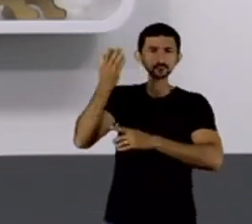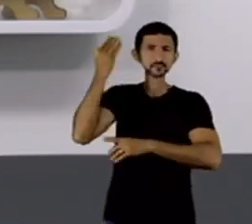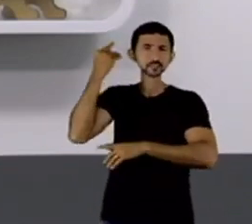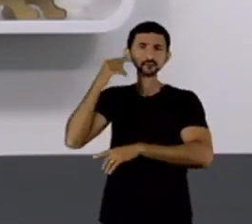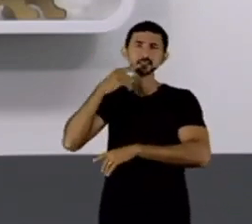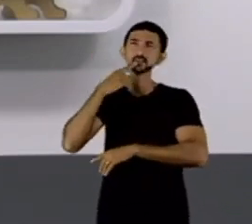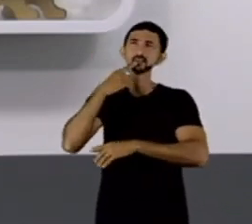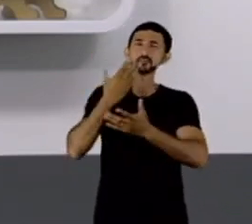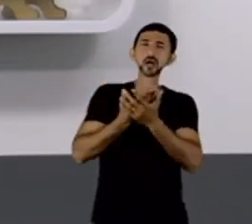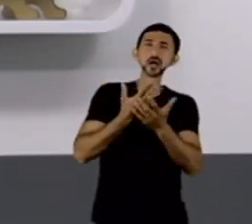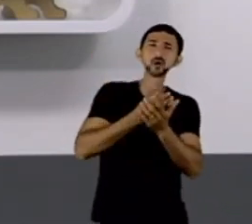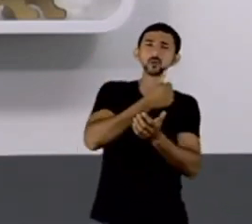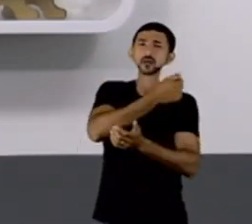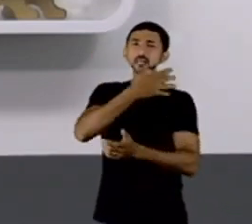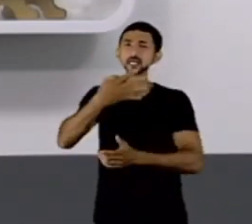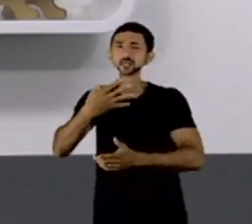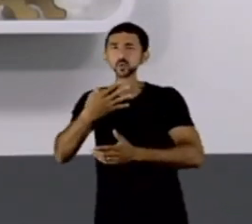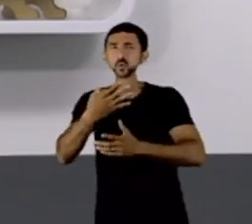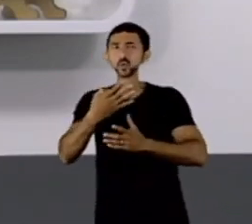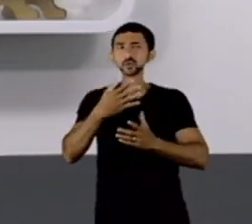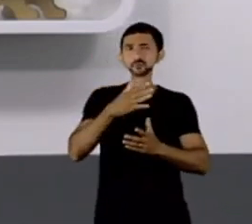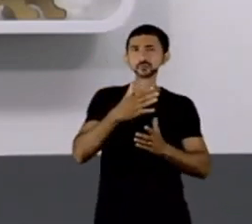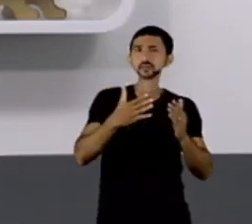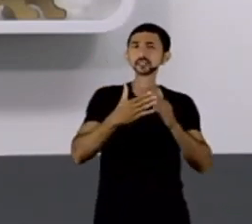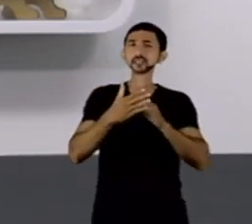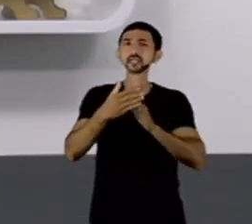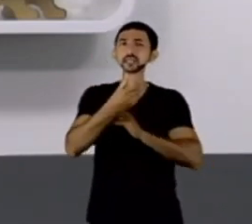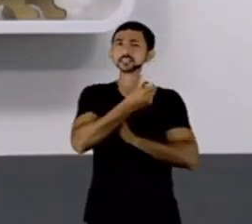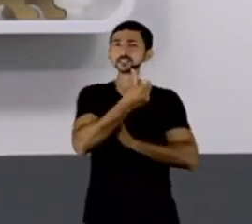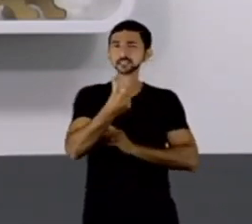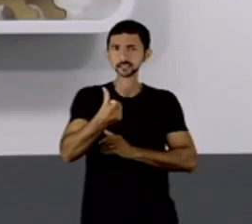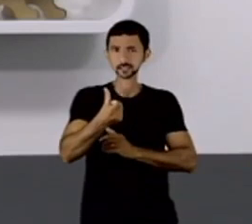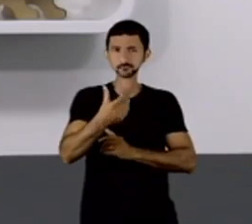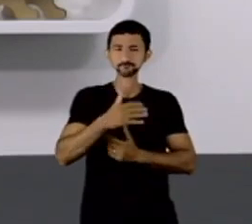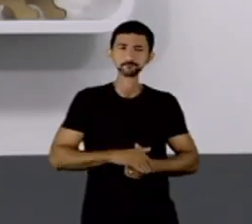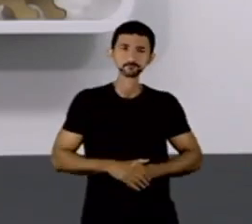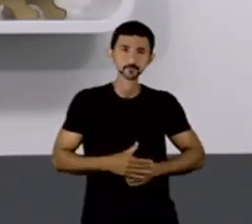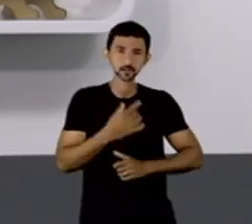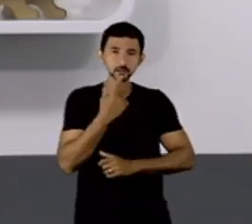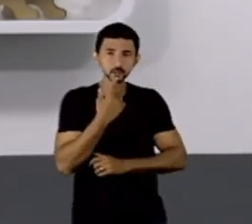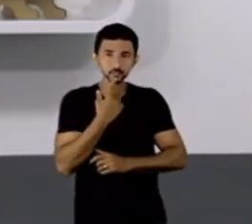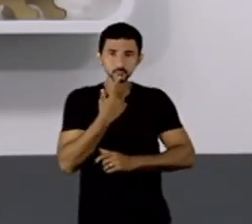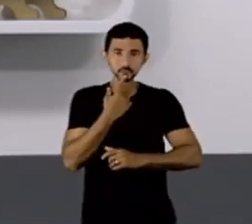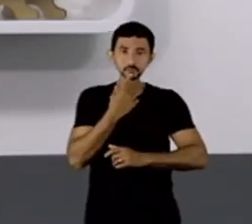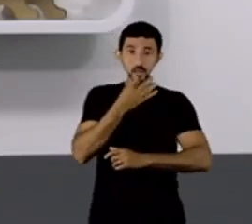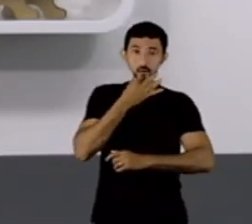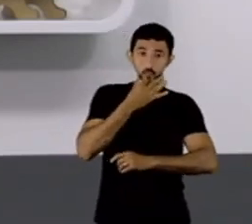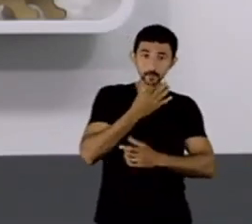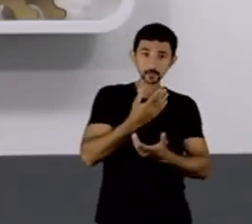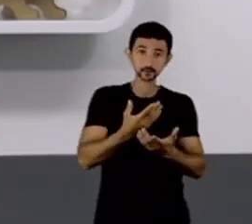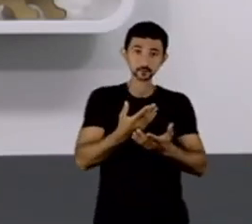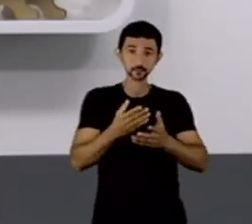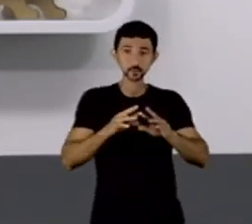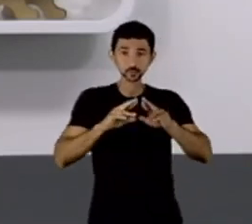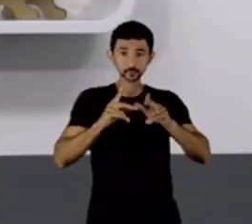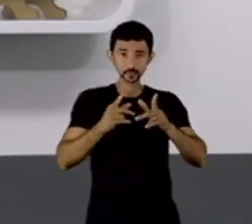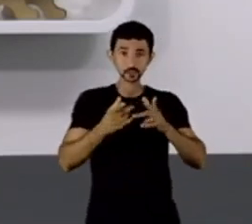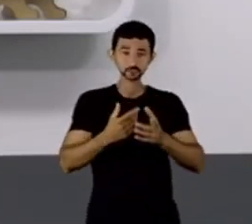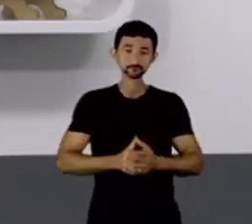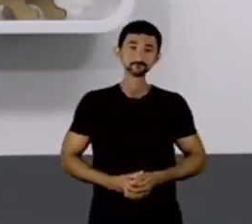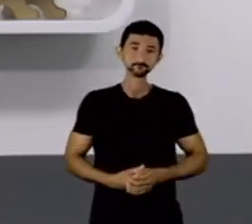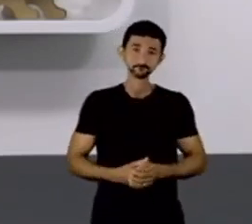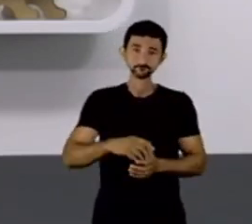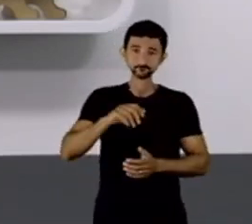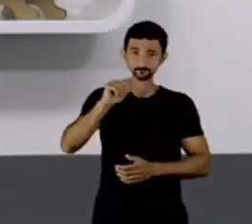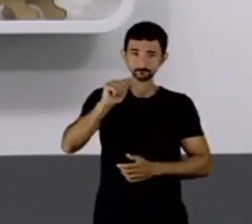aulas 14 até a aula 16, é a de que argumento e opinião são duas coisas